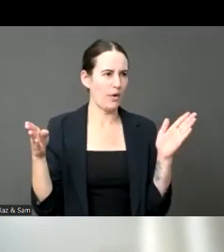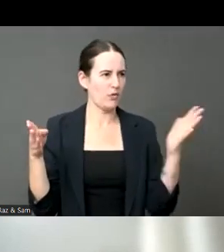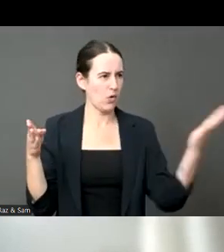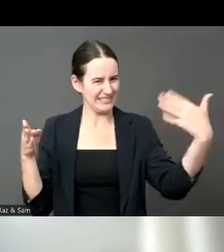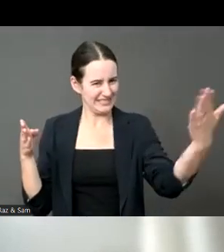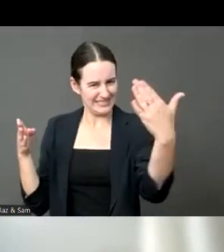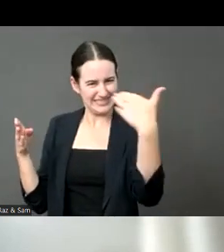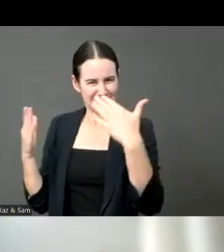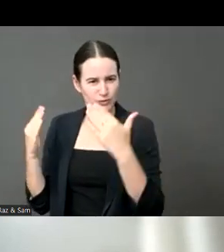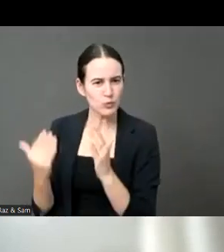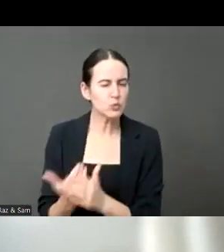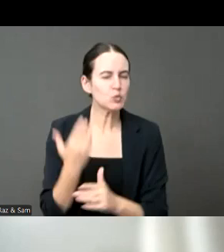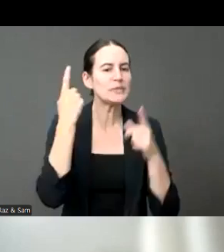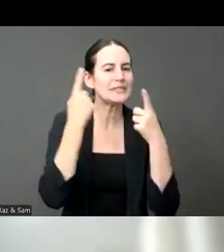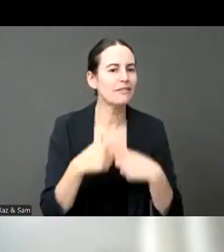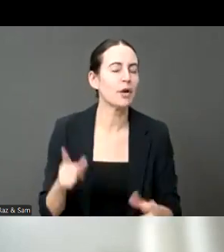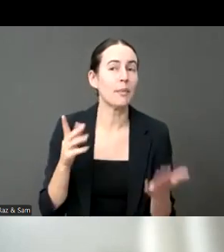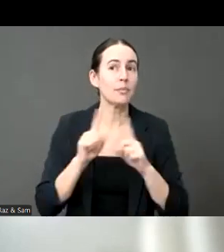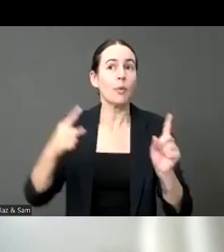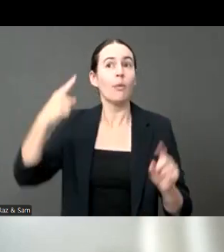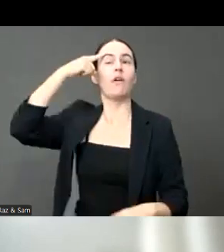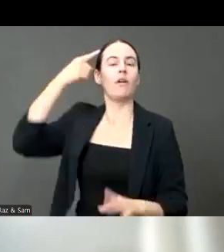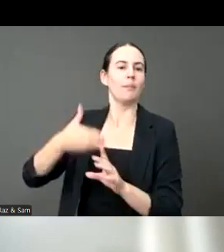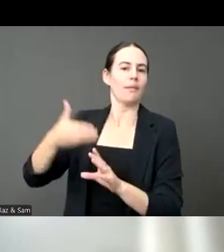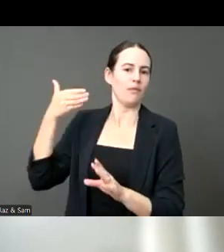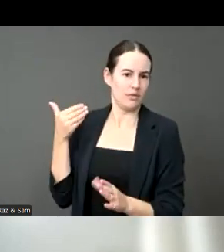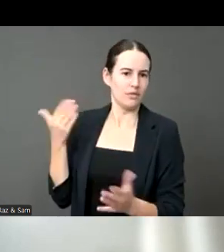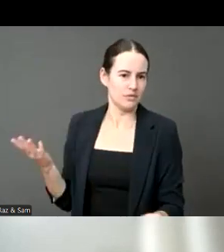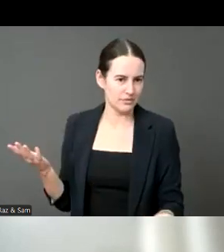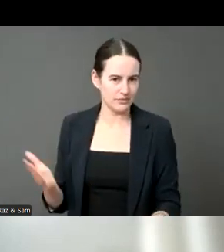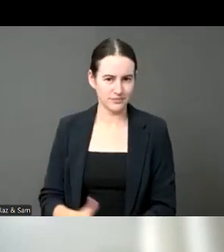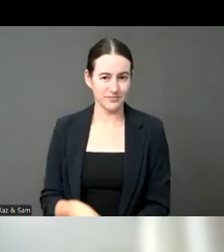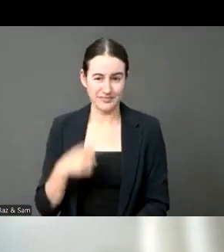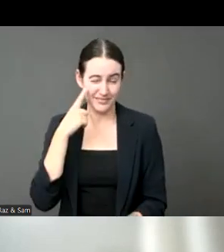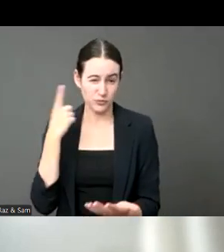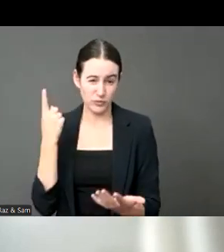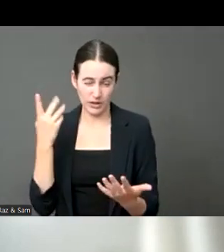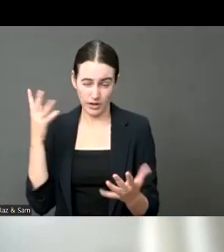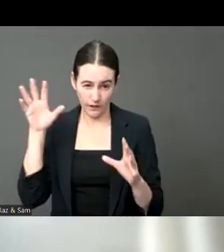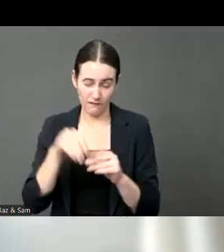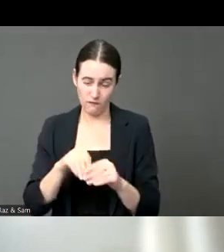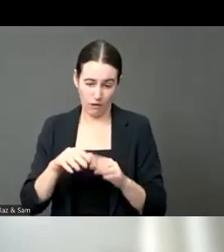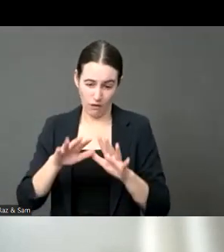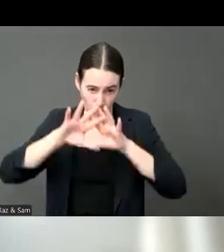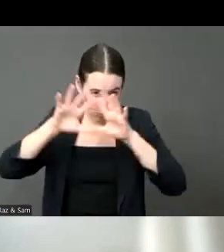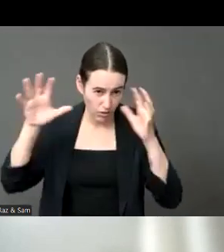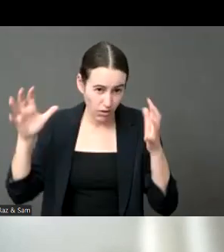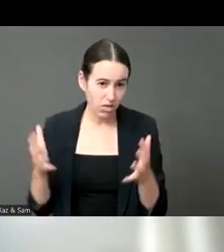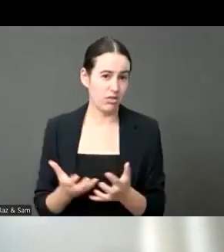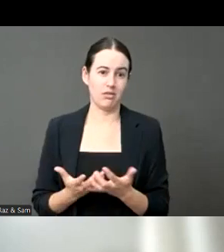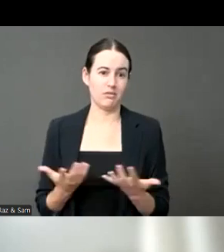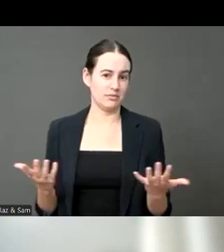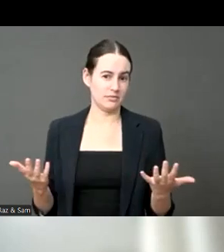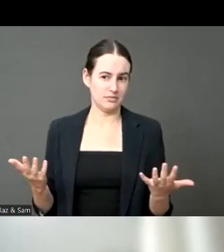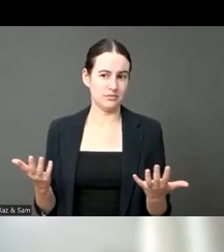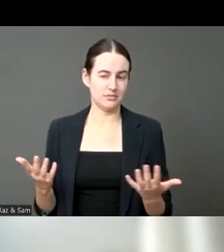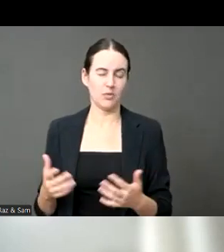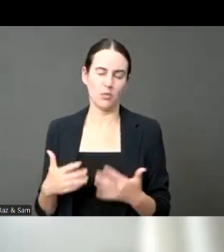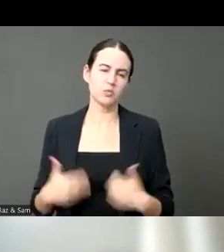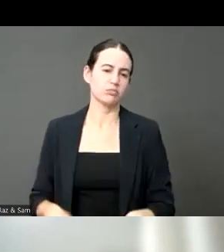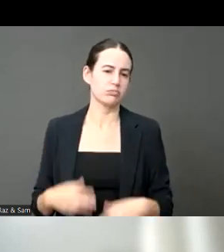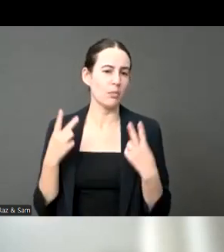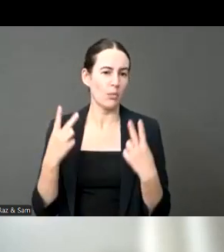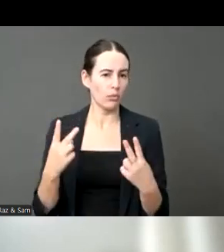os bancos, o imobiliário, as indústrias, em que tudo que vocês possam pensar que seja importante para a